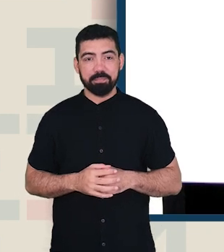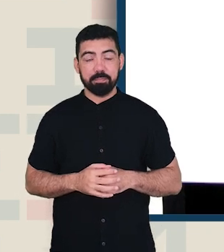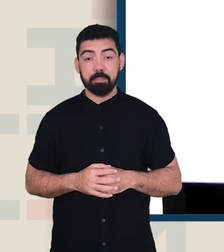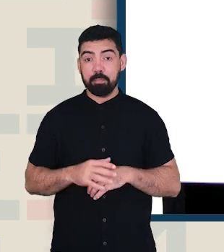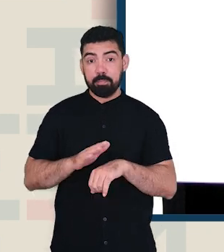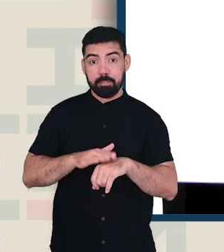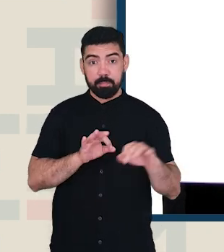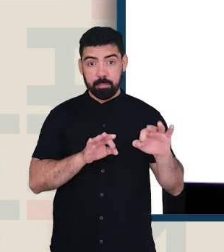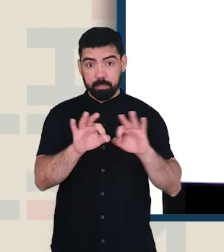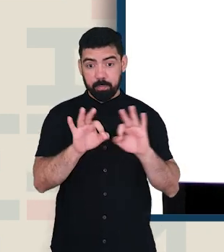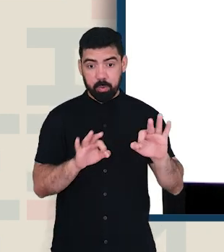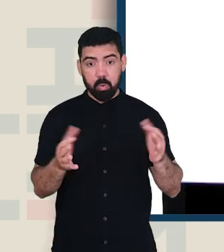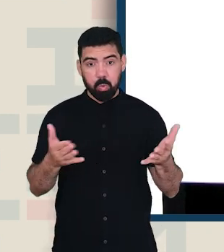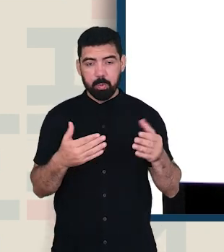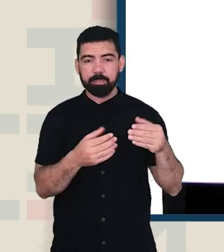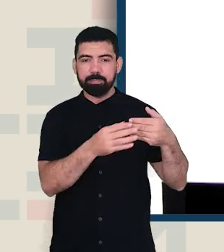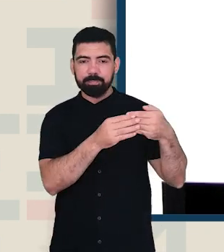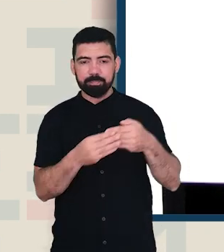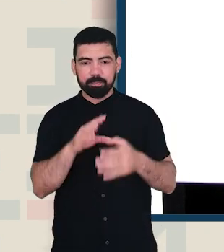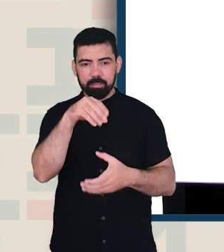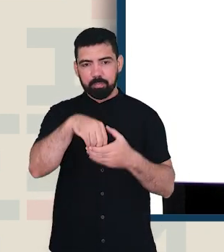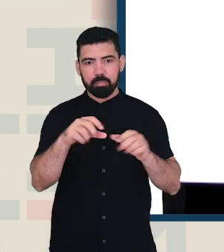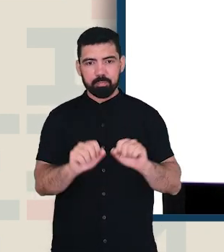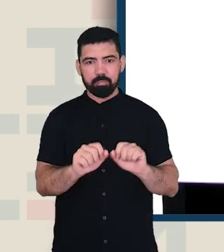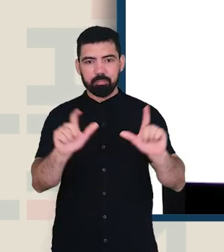Então eu preparei aqui dentro desse quadro